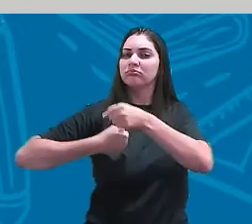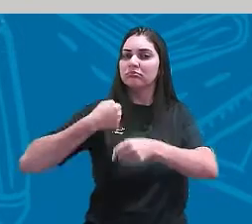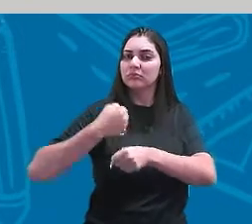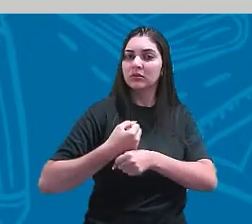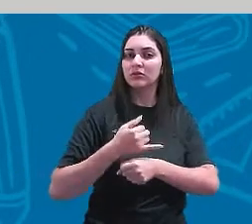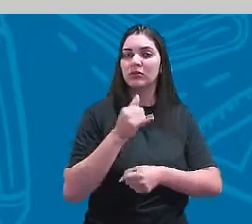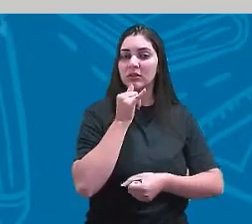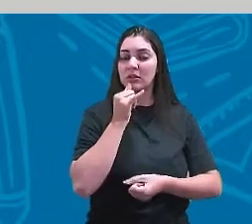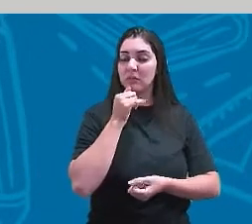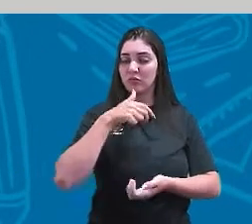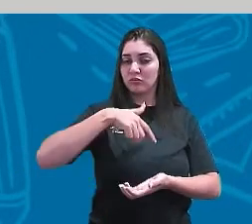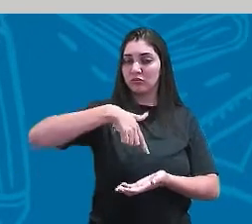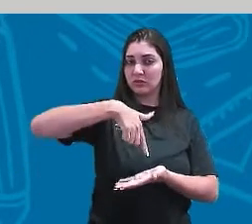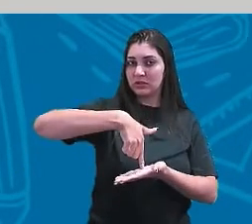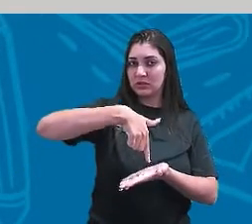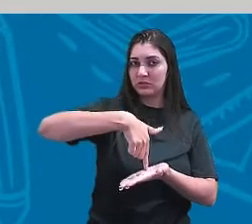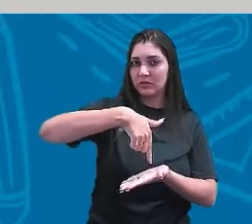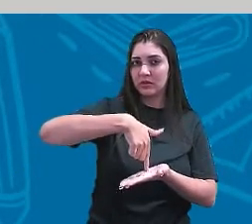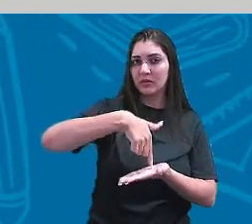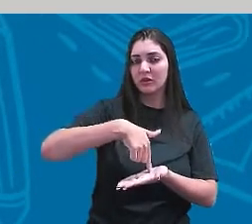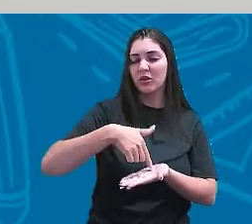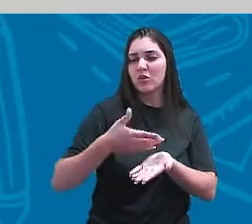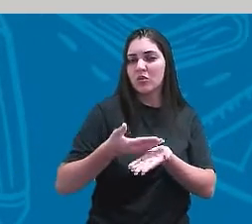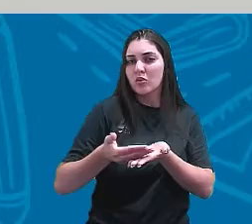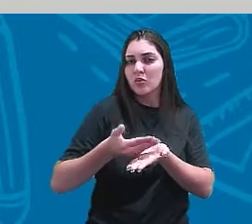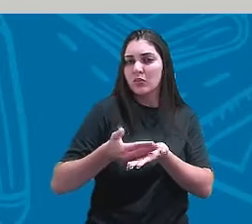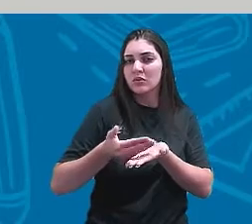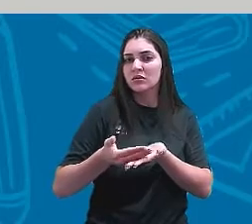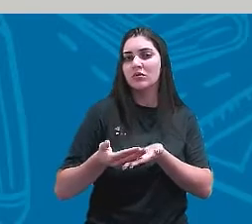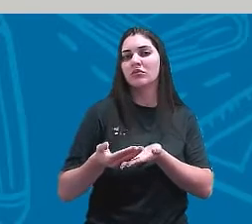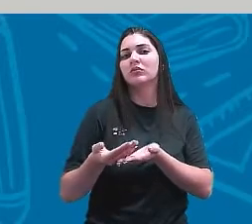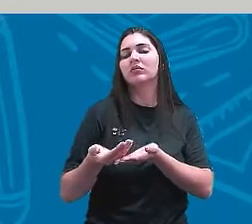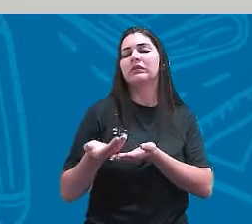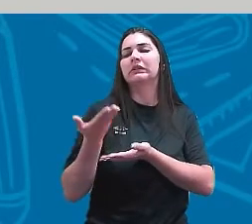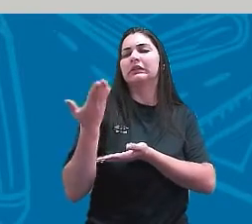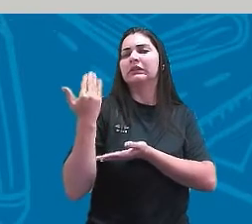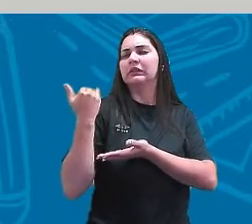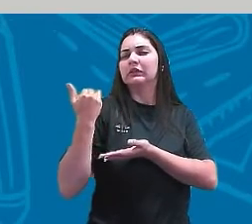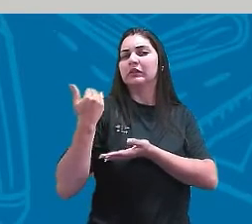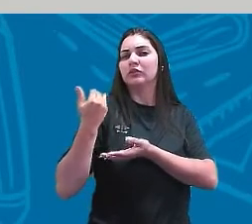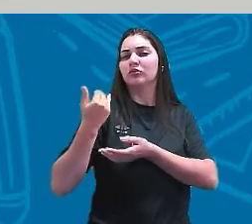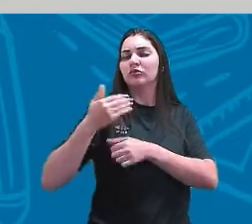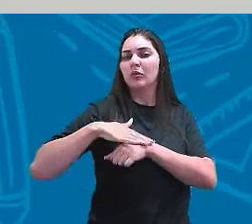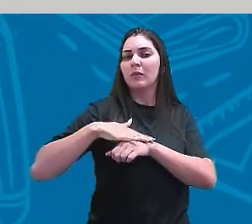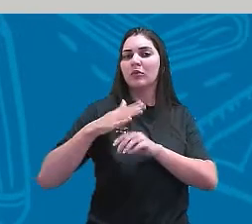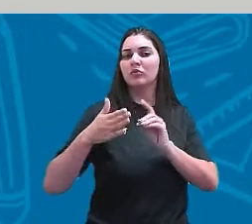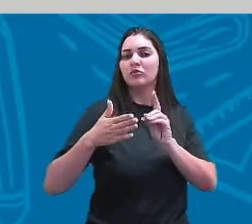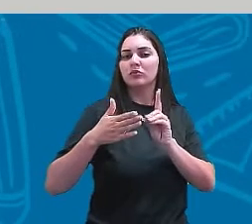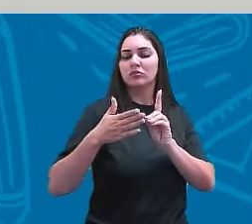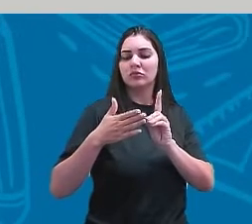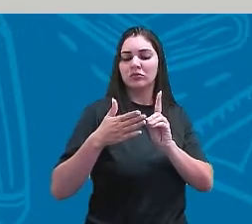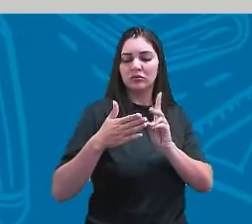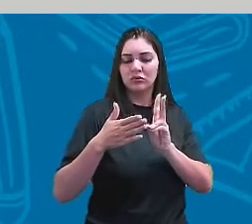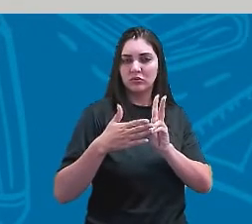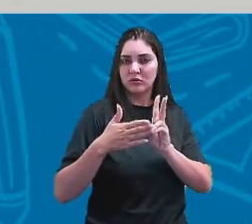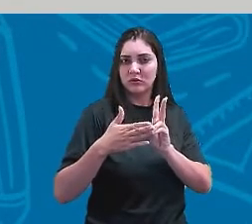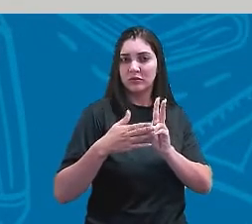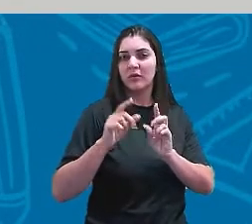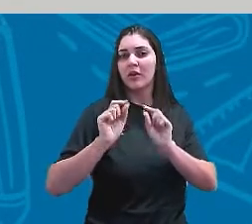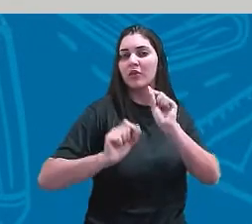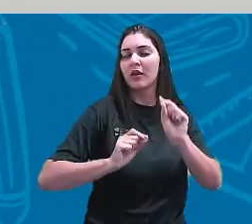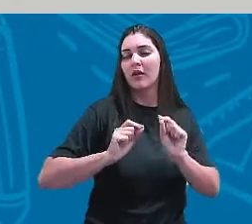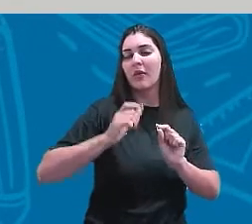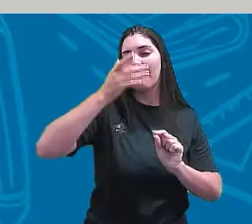Saci Pererê. O Saci Pererê deu-se início lá nos tempos indígenas. Então, era uma pessoa